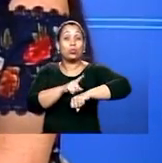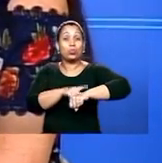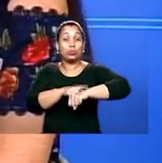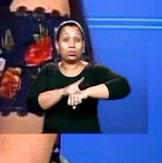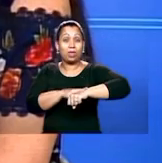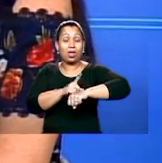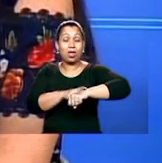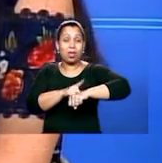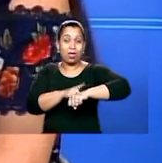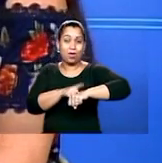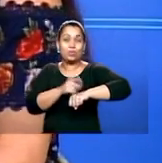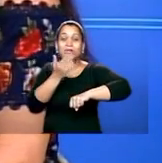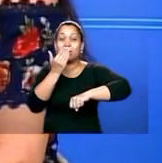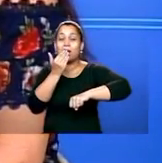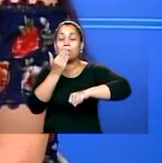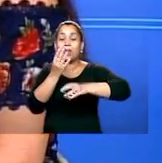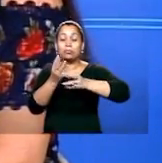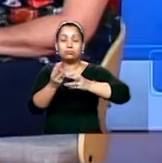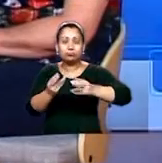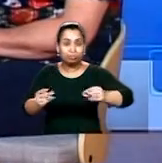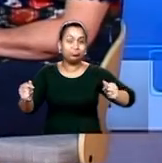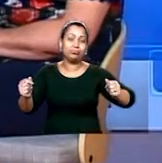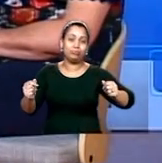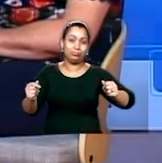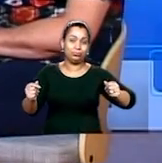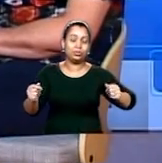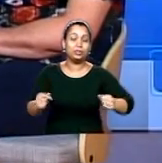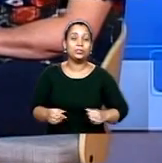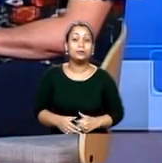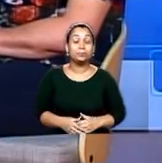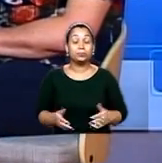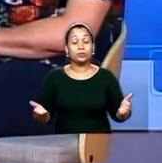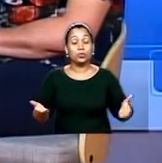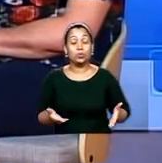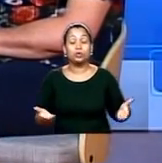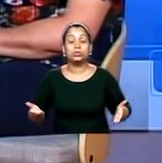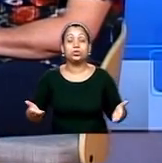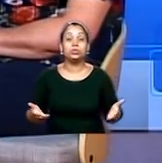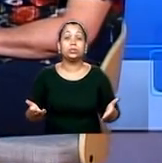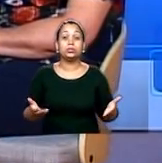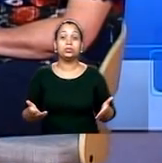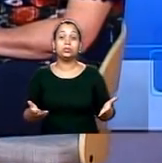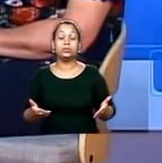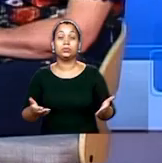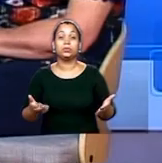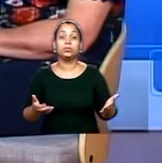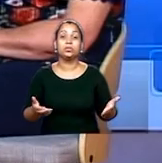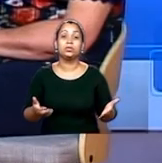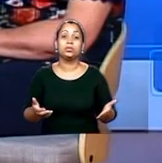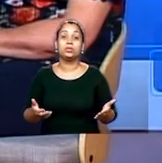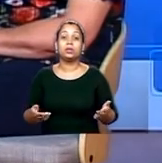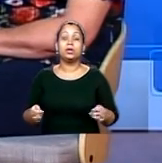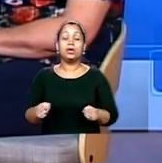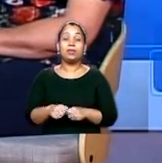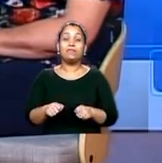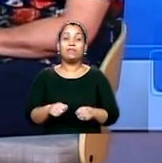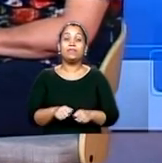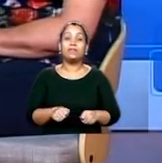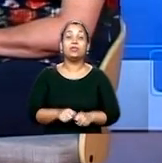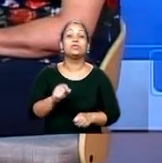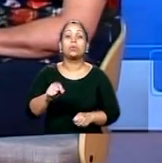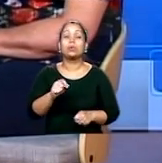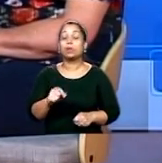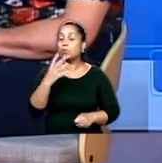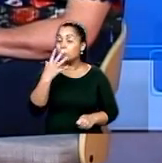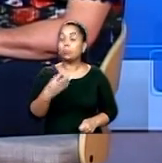desse alimento, o tempo desse alimento estar bom para entregar, né? Que hoje a logística é feita toda com